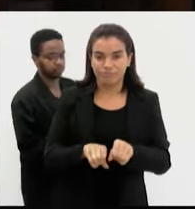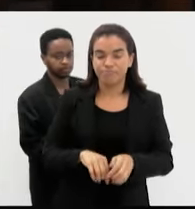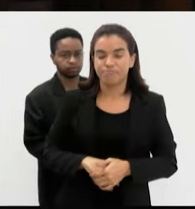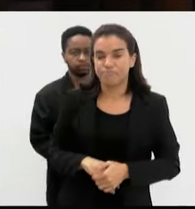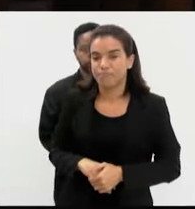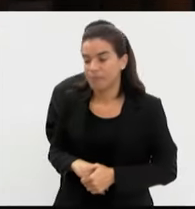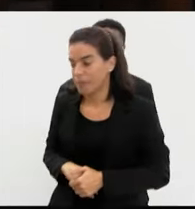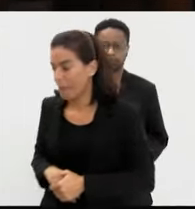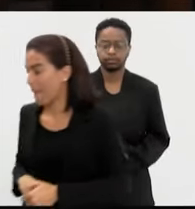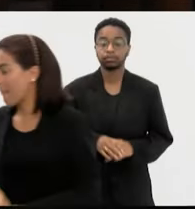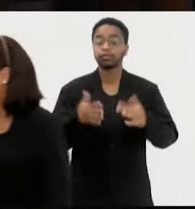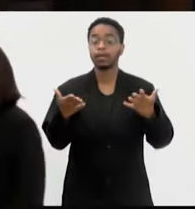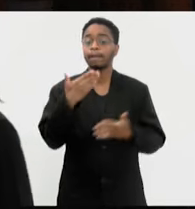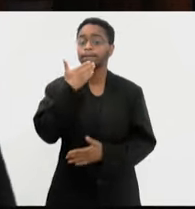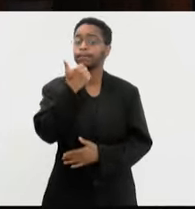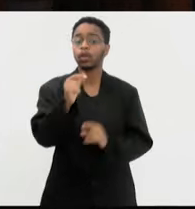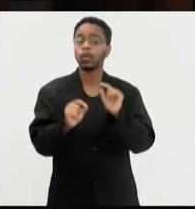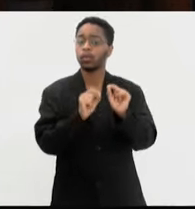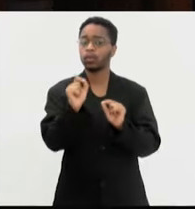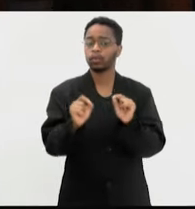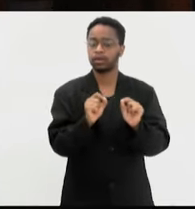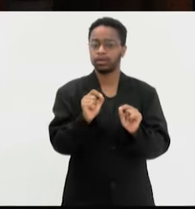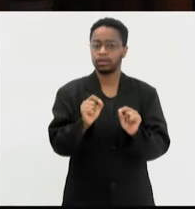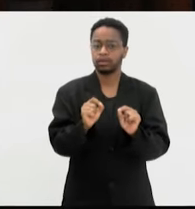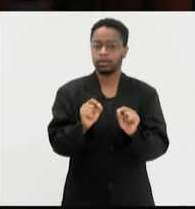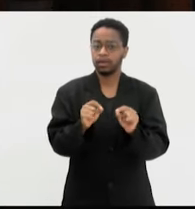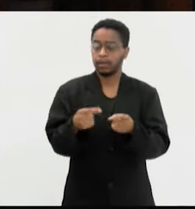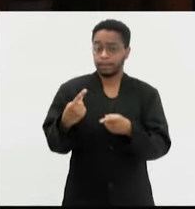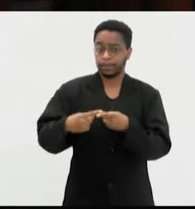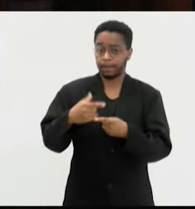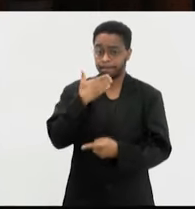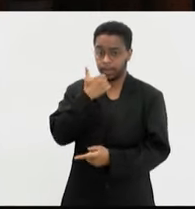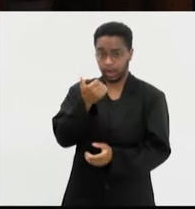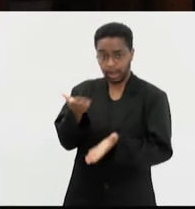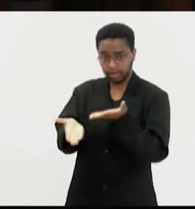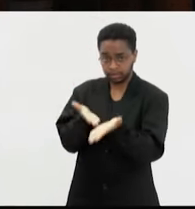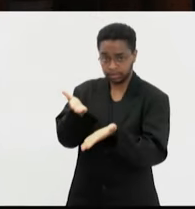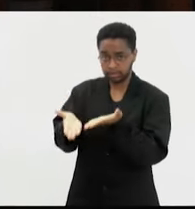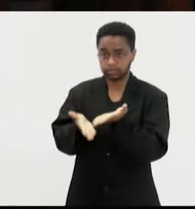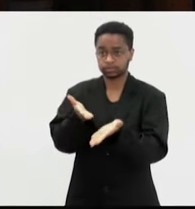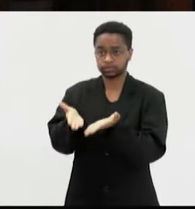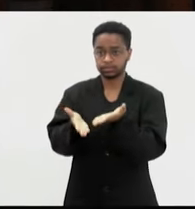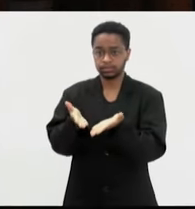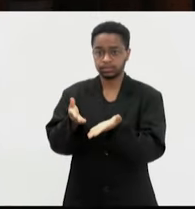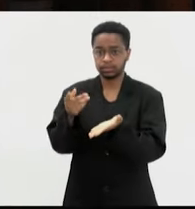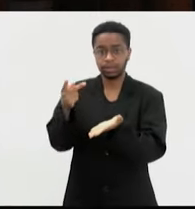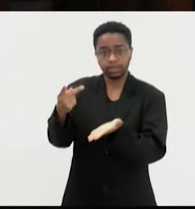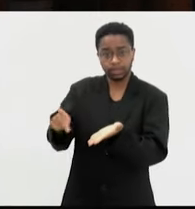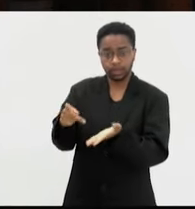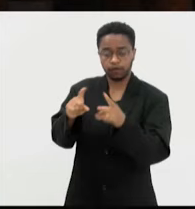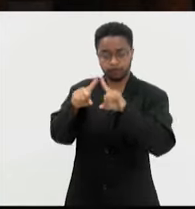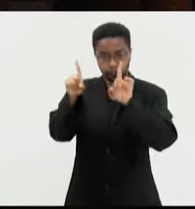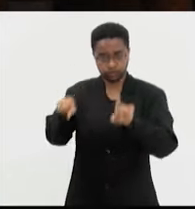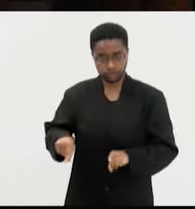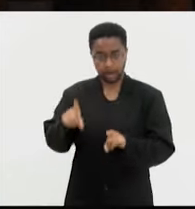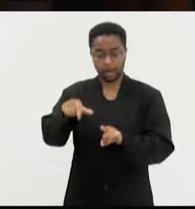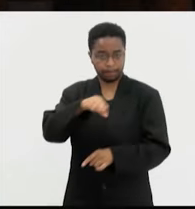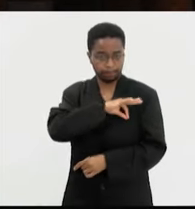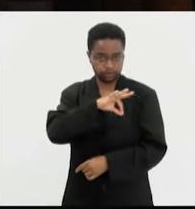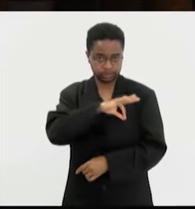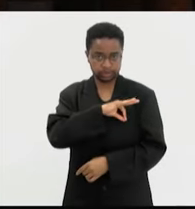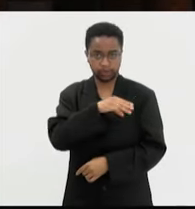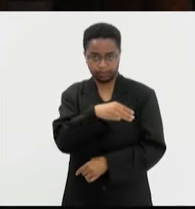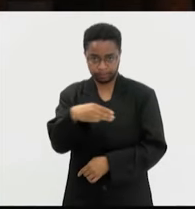com isso que que vai melhorar além de de de melhorar o atendimento para o para o o o o o servidor que é o policial